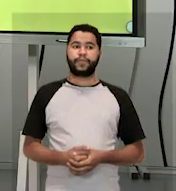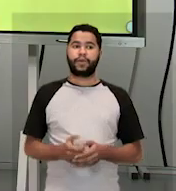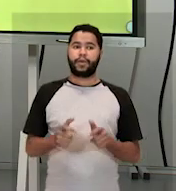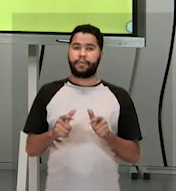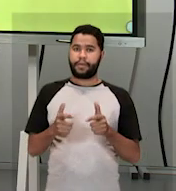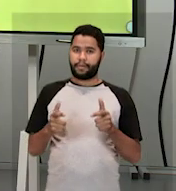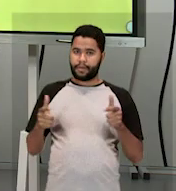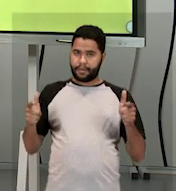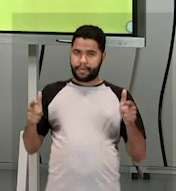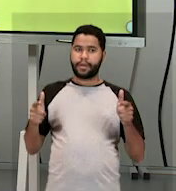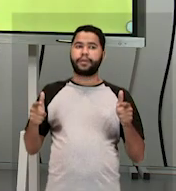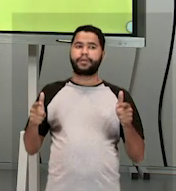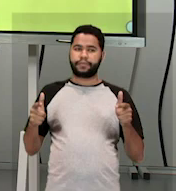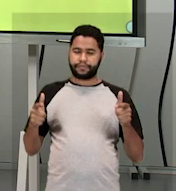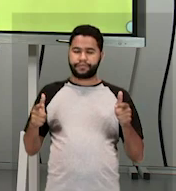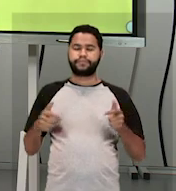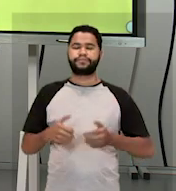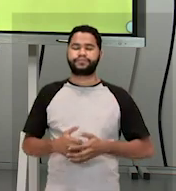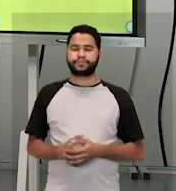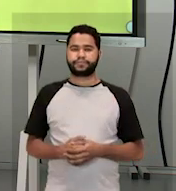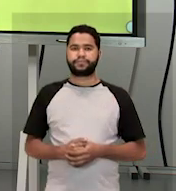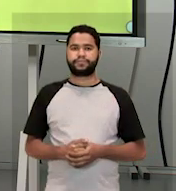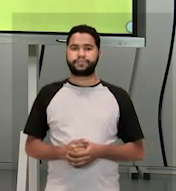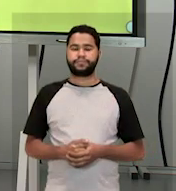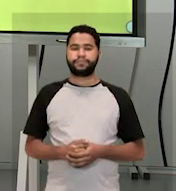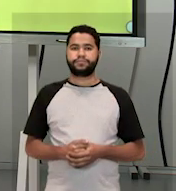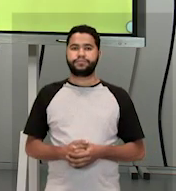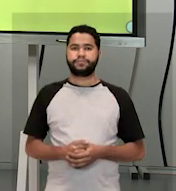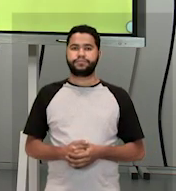expansionismo também, né?